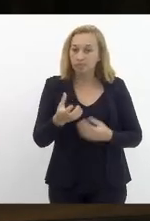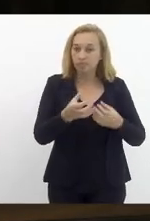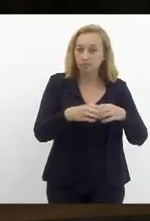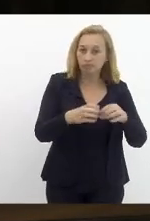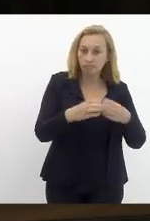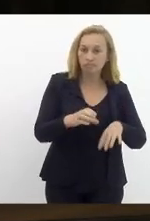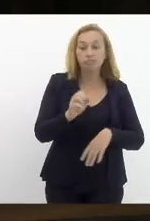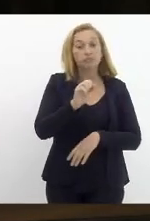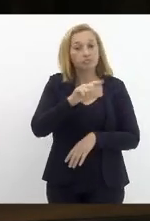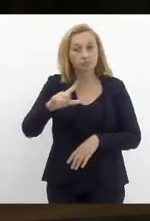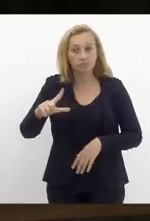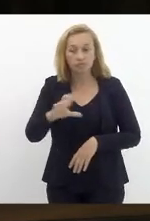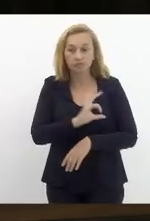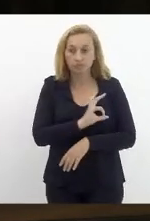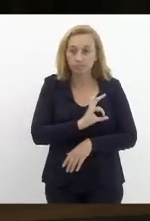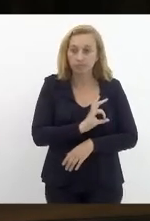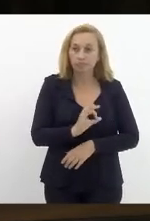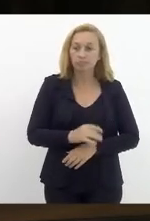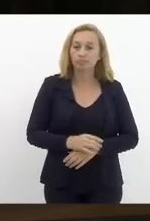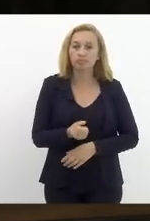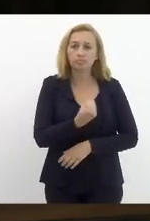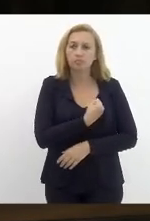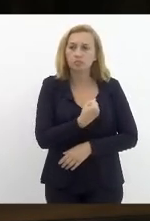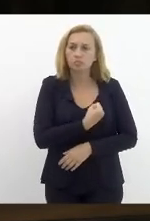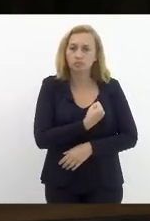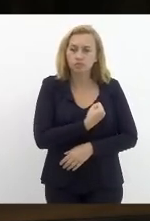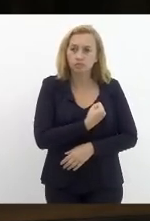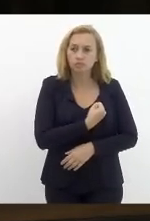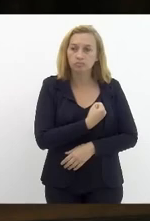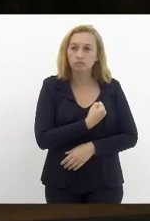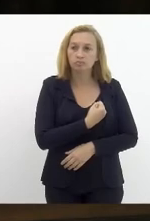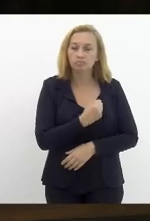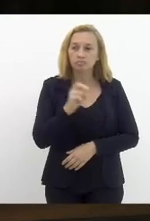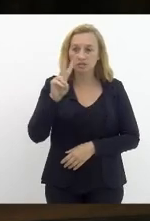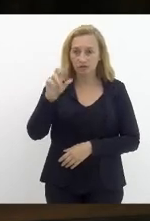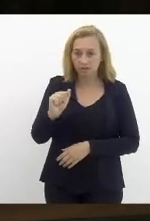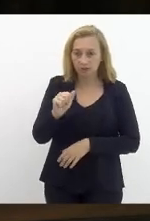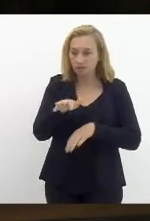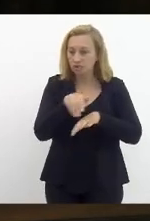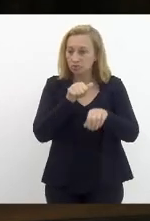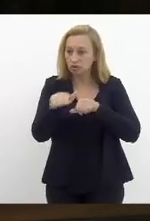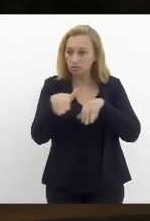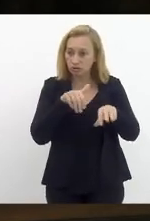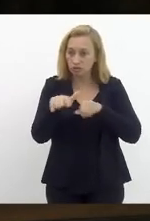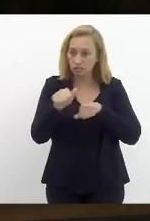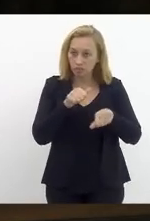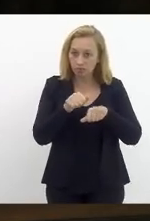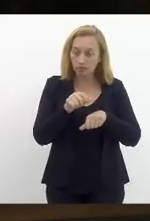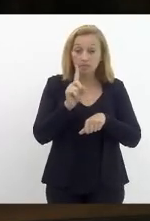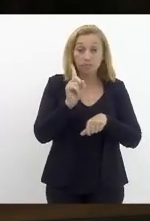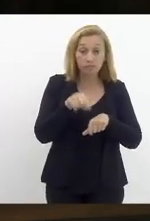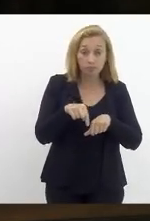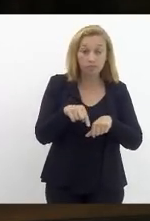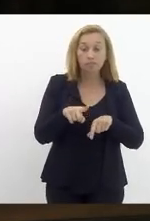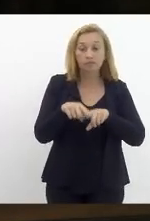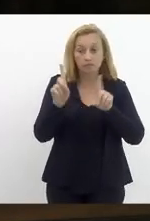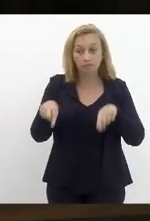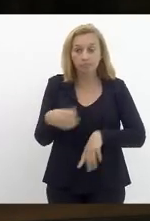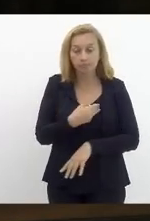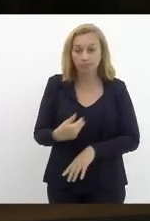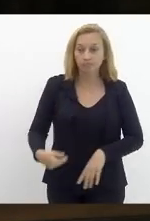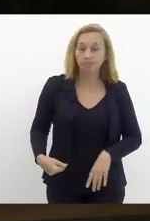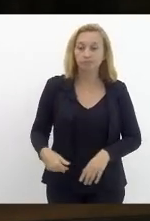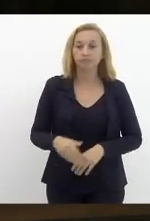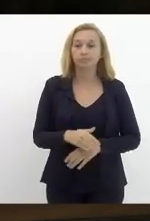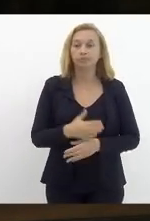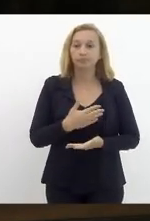Polícia Civil, e esses números de candidatos que são convocados e se tornam servidores públicos é a